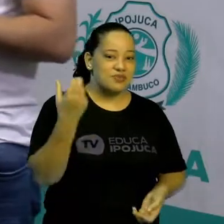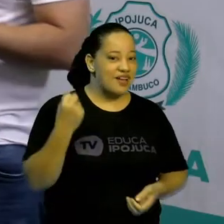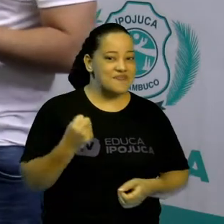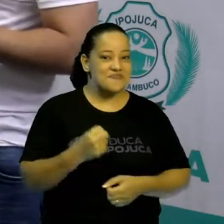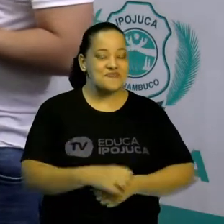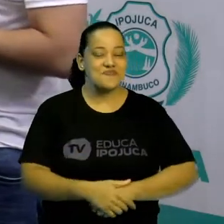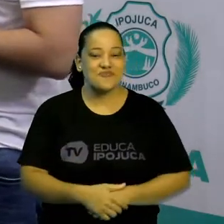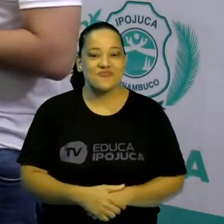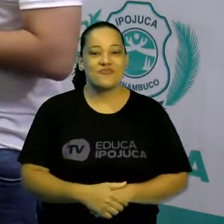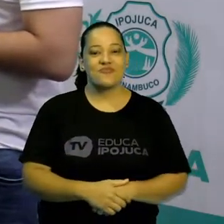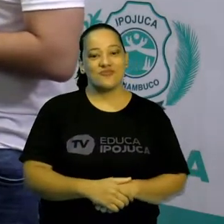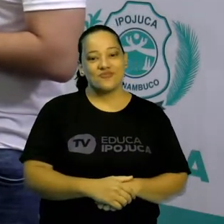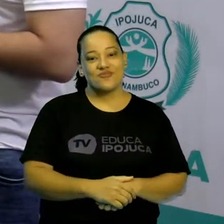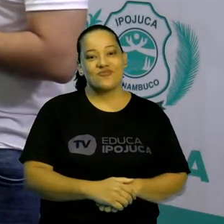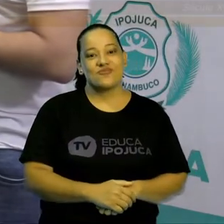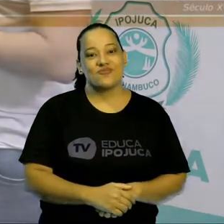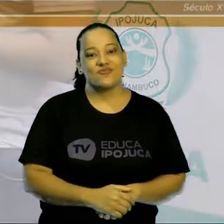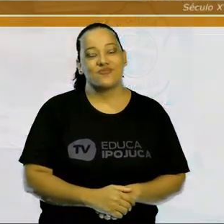Vamos lá.